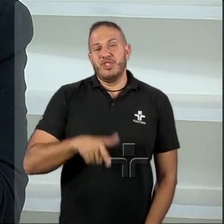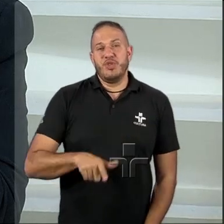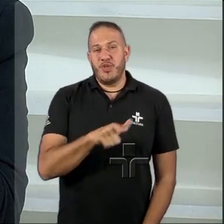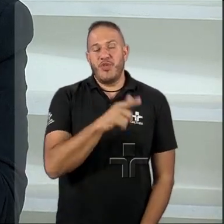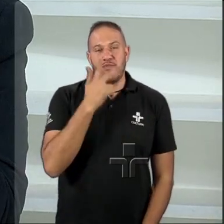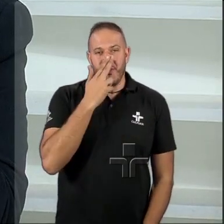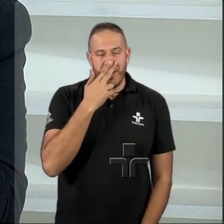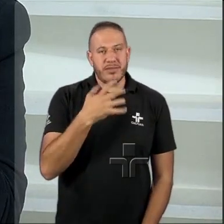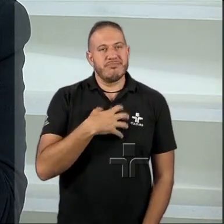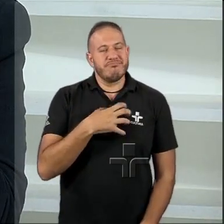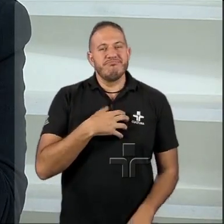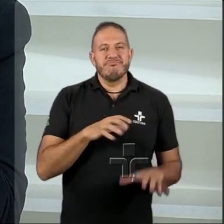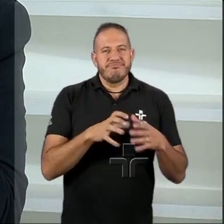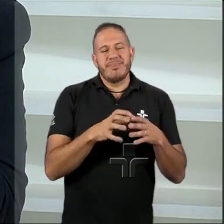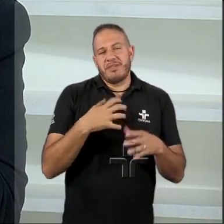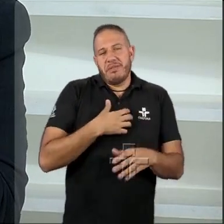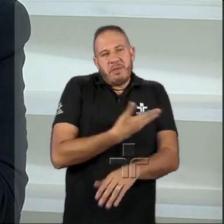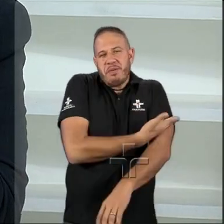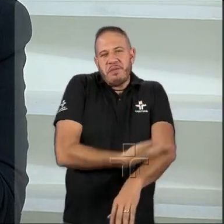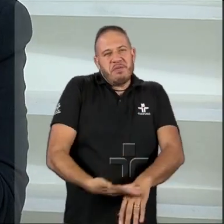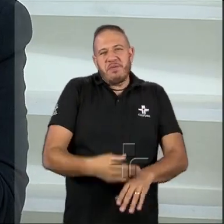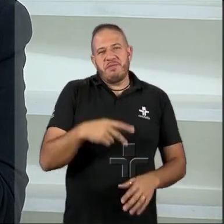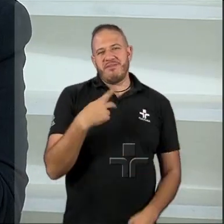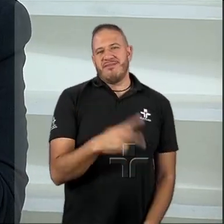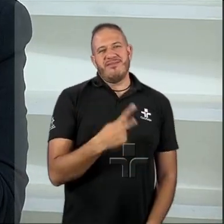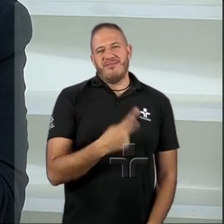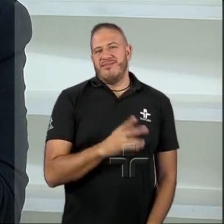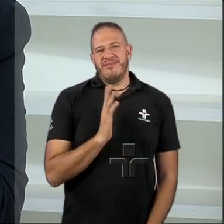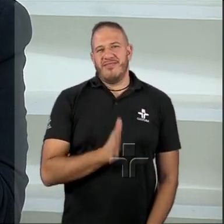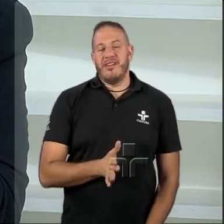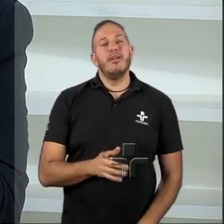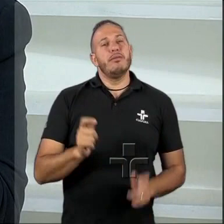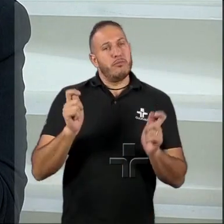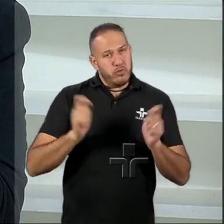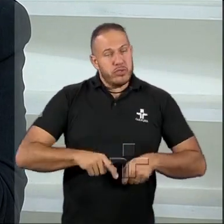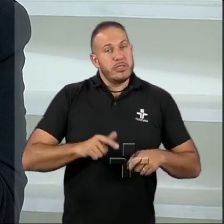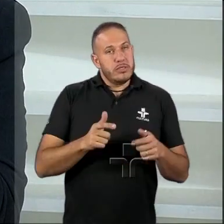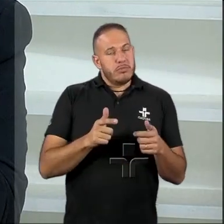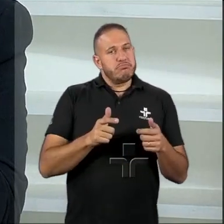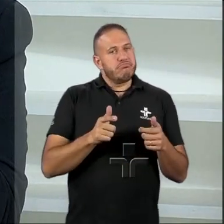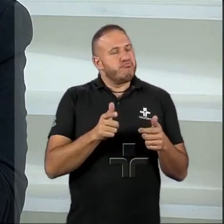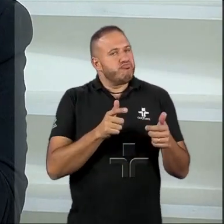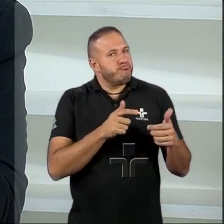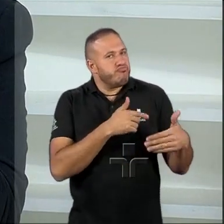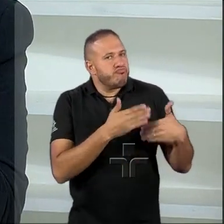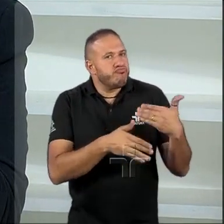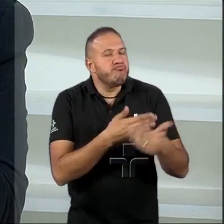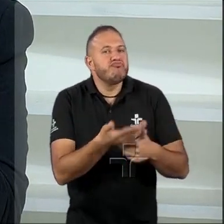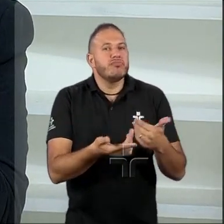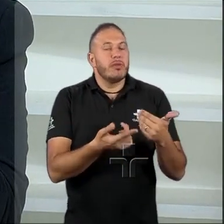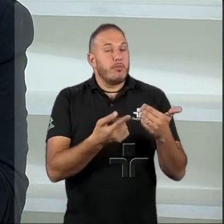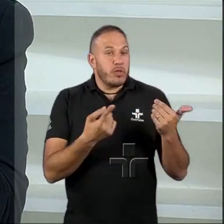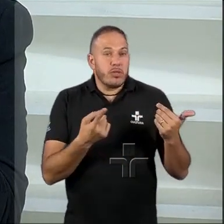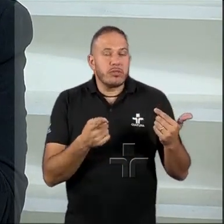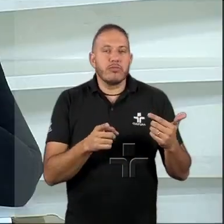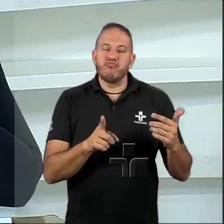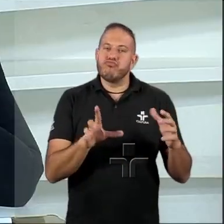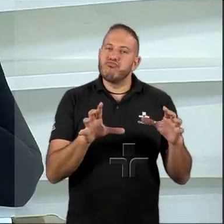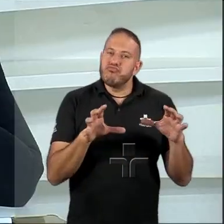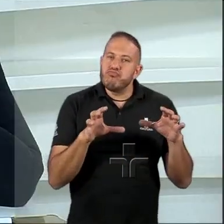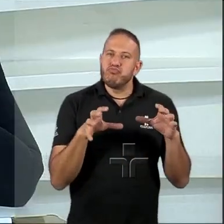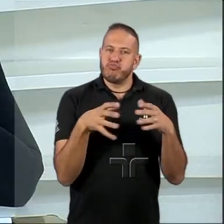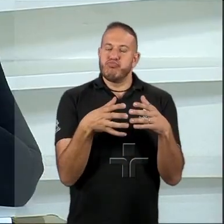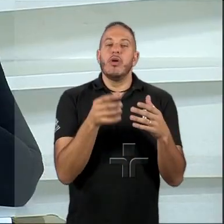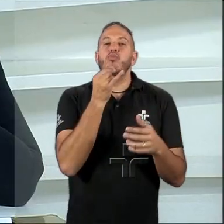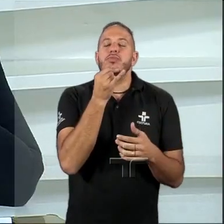seu hegemonismo de costume. Né? Poderia ter trabalhado a possibilidade de uma chapa única, uma chapa que